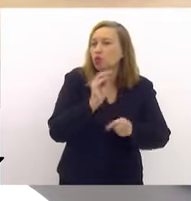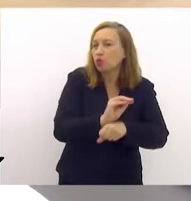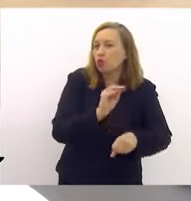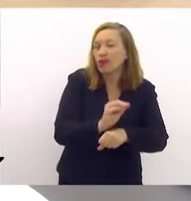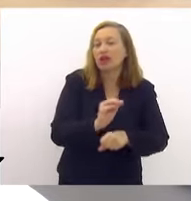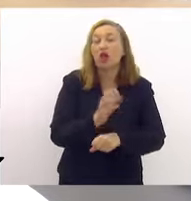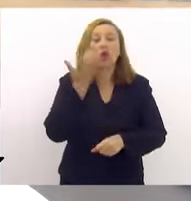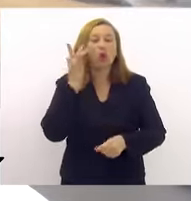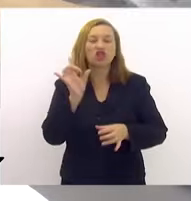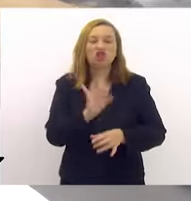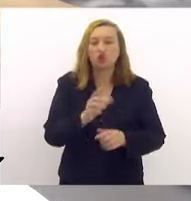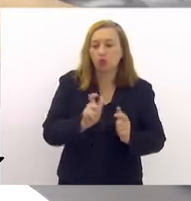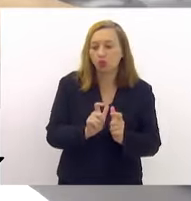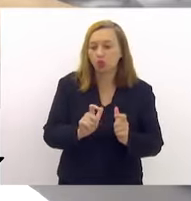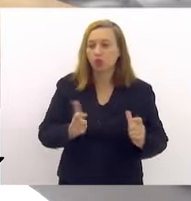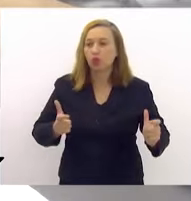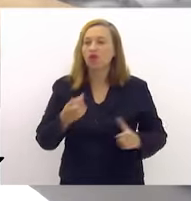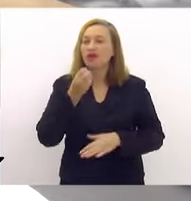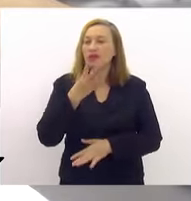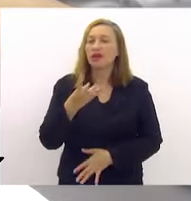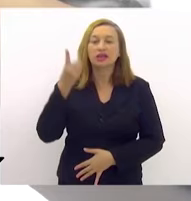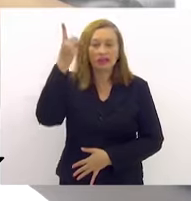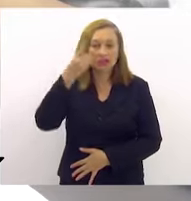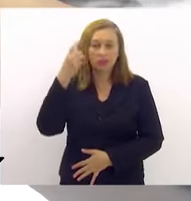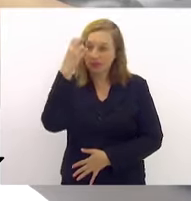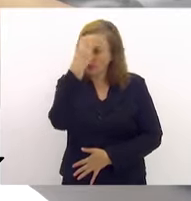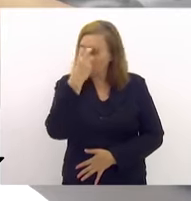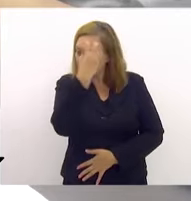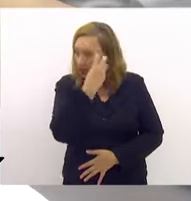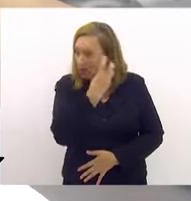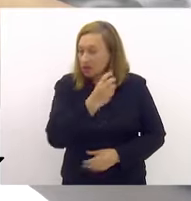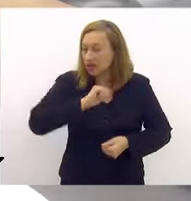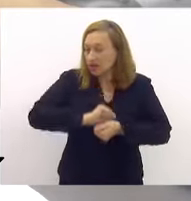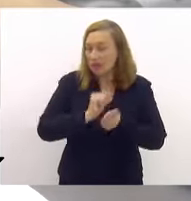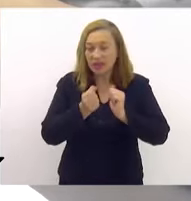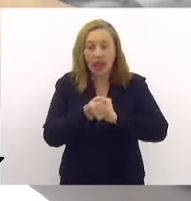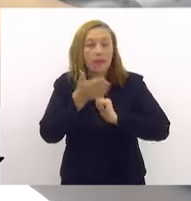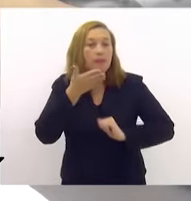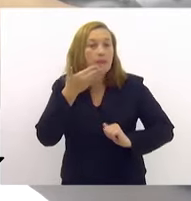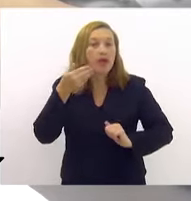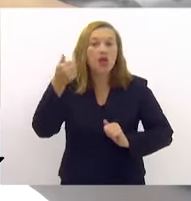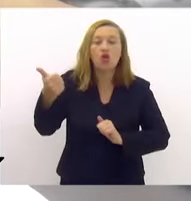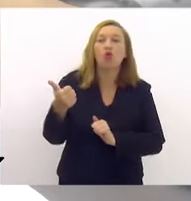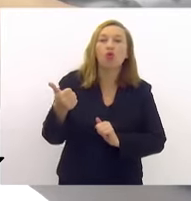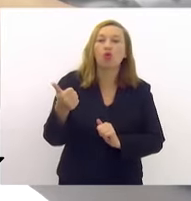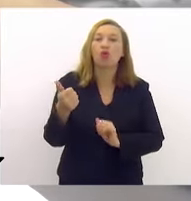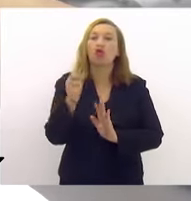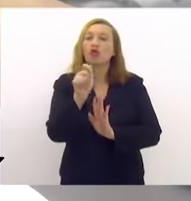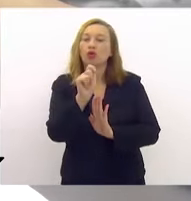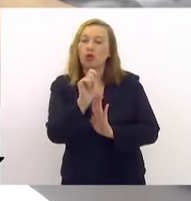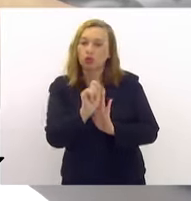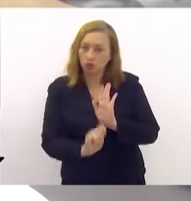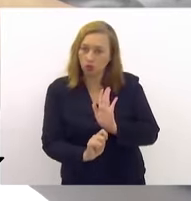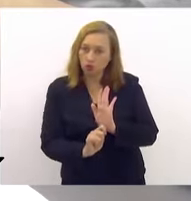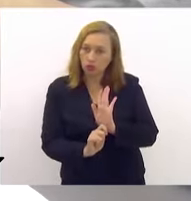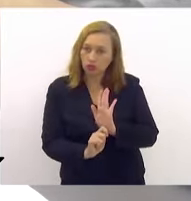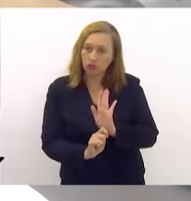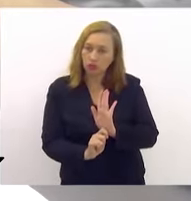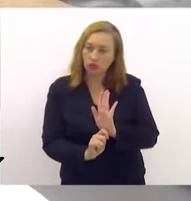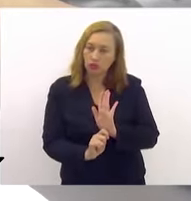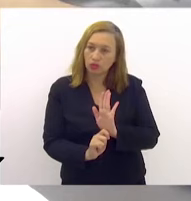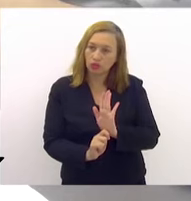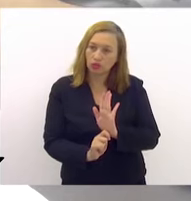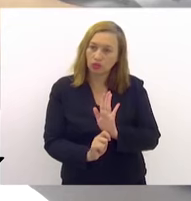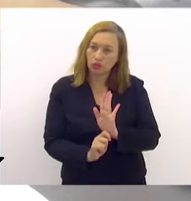só cresce com isso. Fez bem a deputada Verônica de adequar para tornar isso compatível com